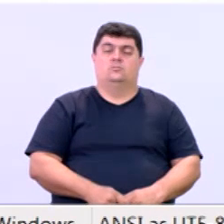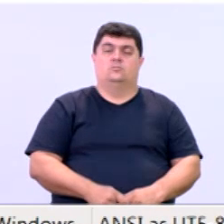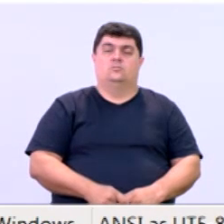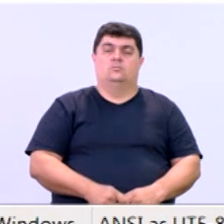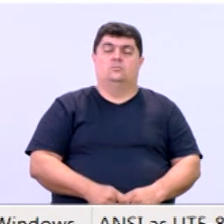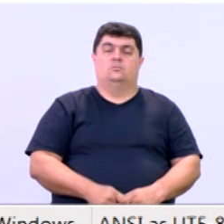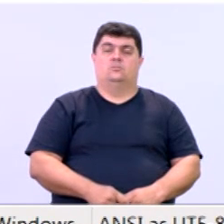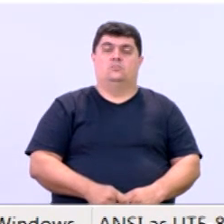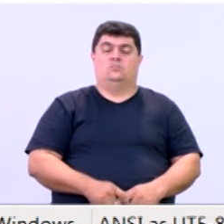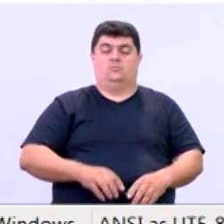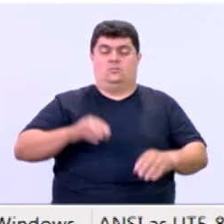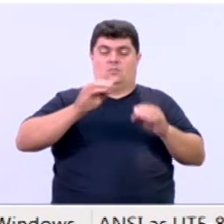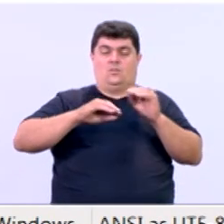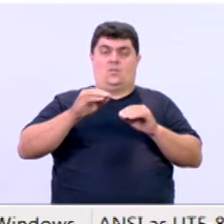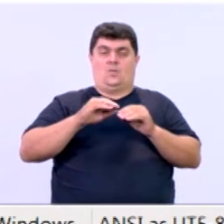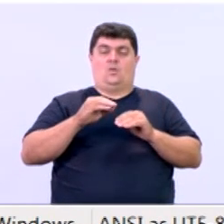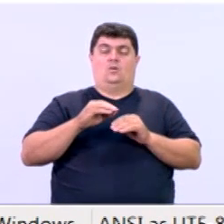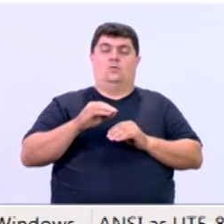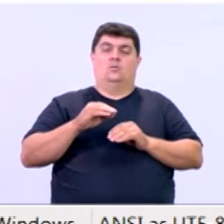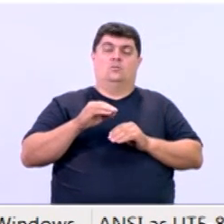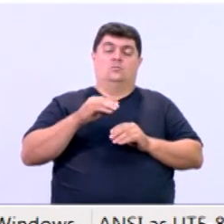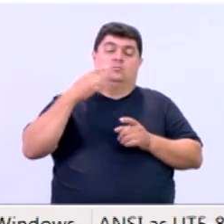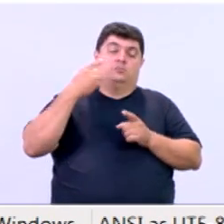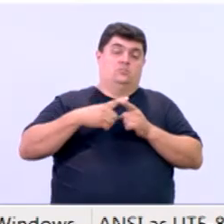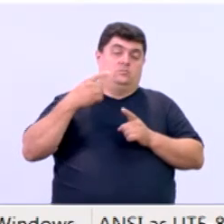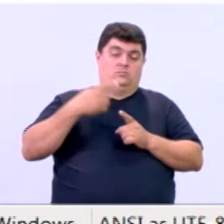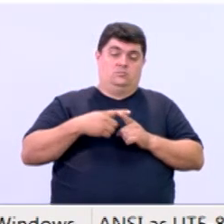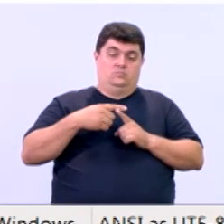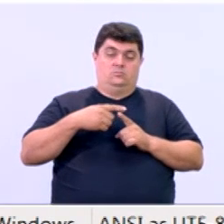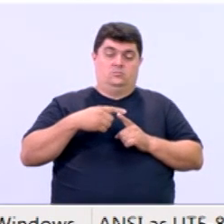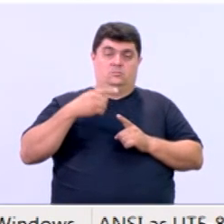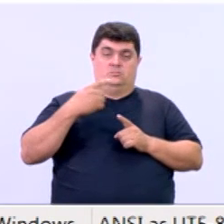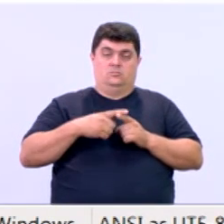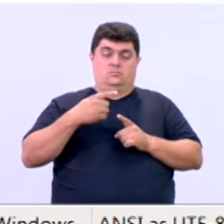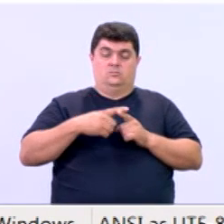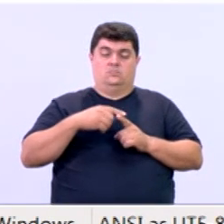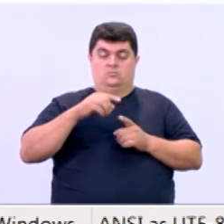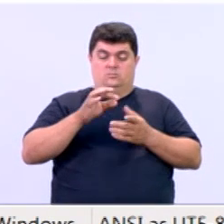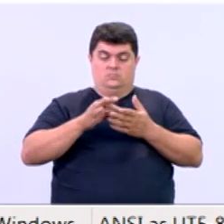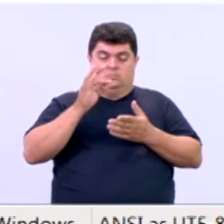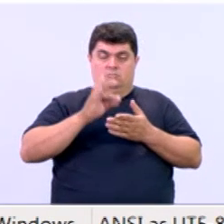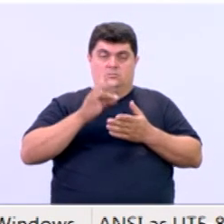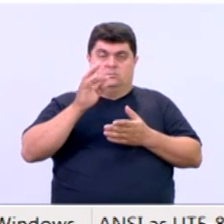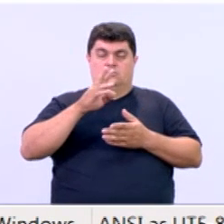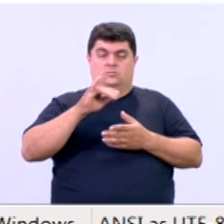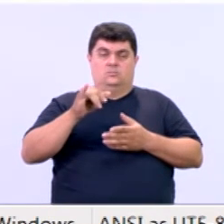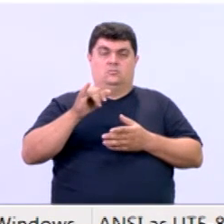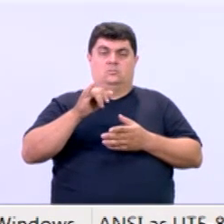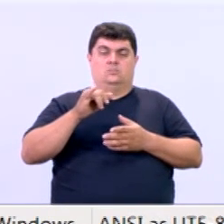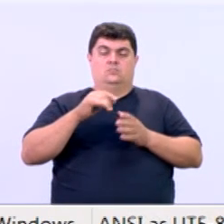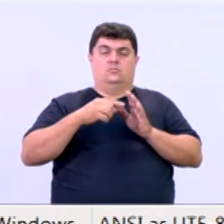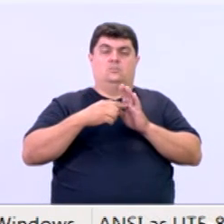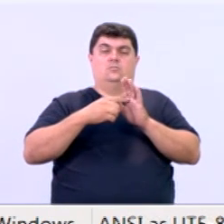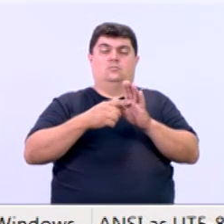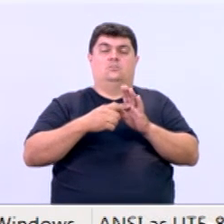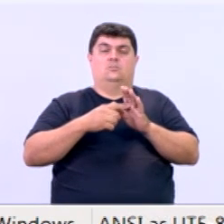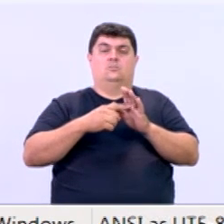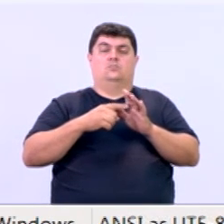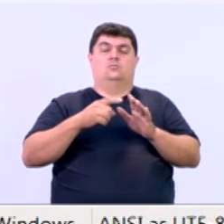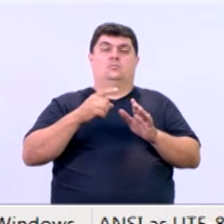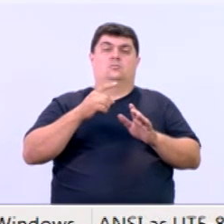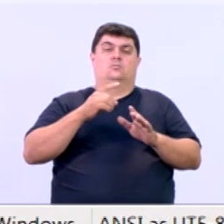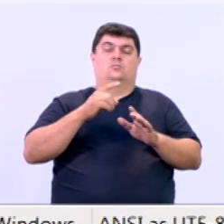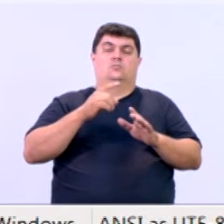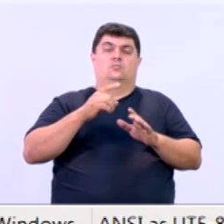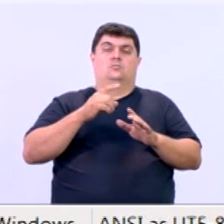nome, preencher esse atributo. Por quê? Porque lá no JavaScript, eu vou mostrar aqui nesse momento, eu